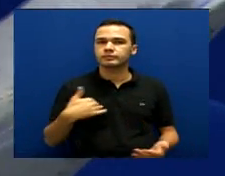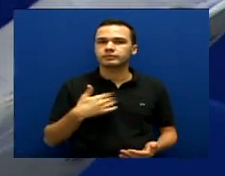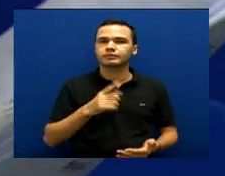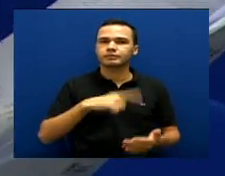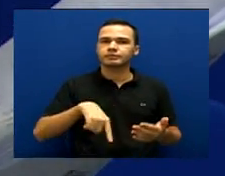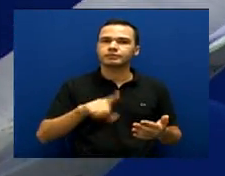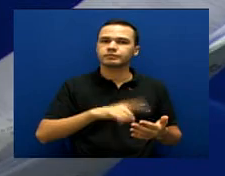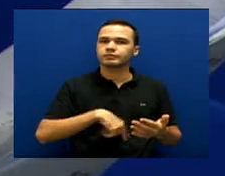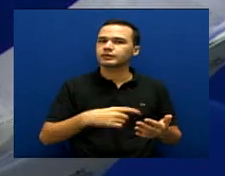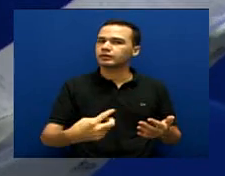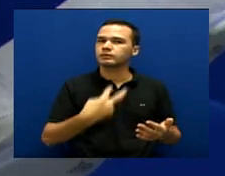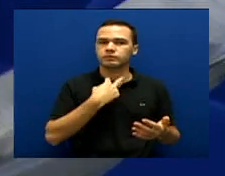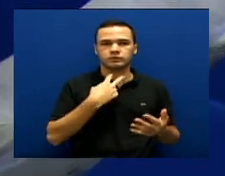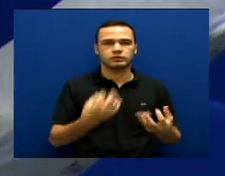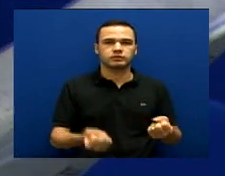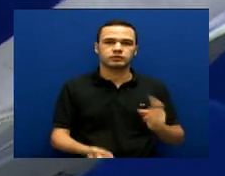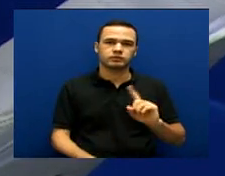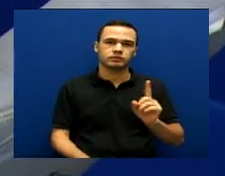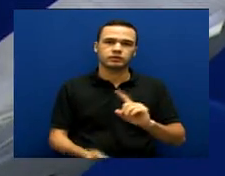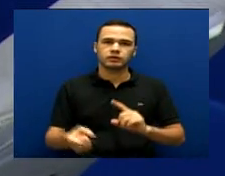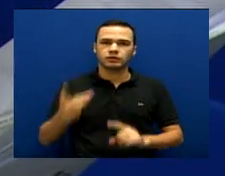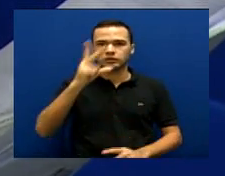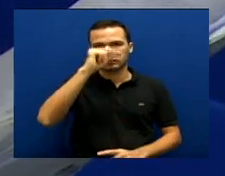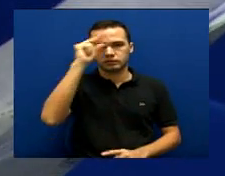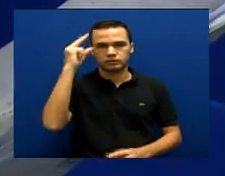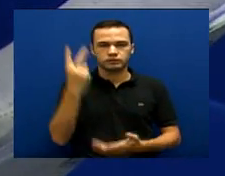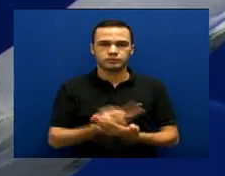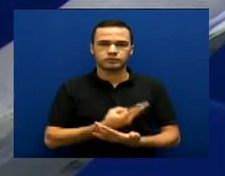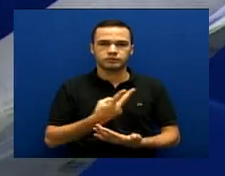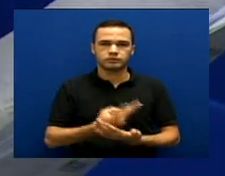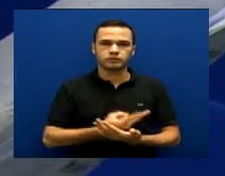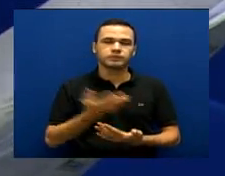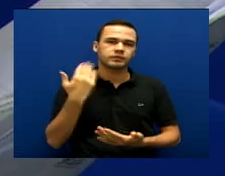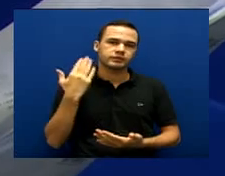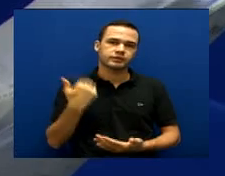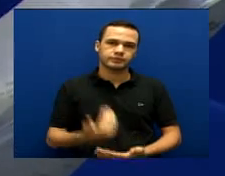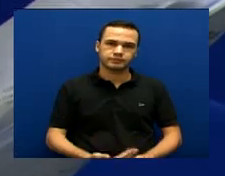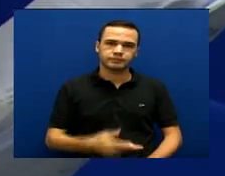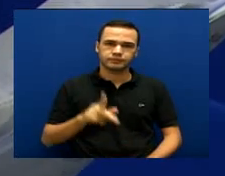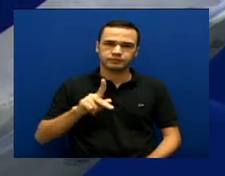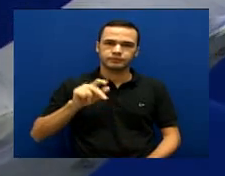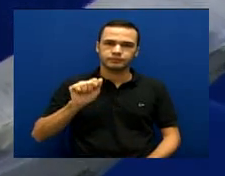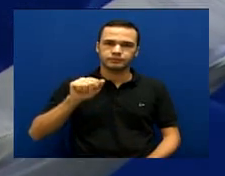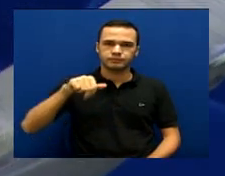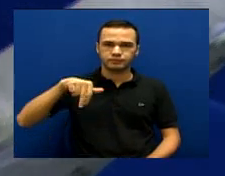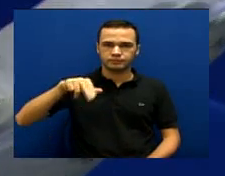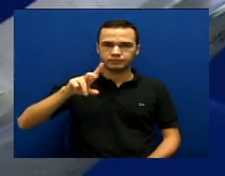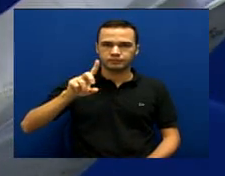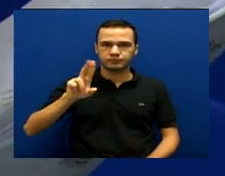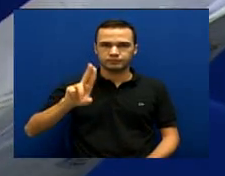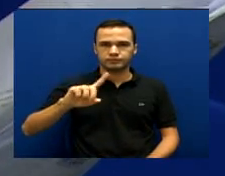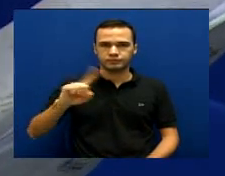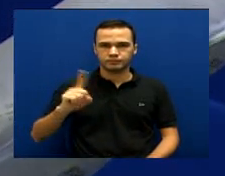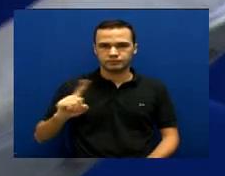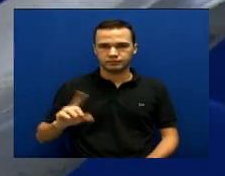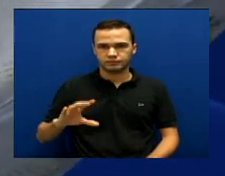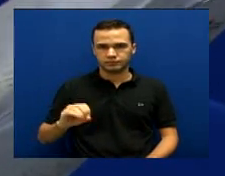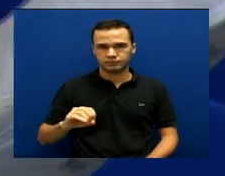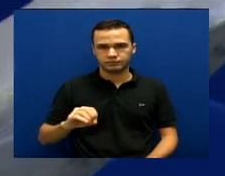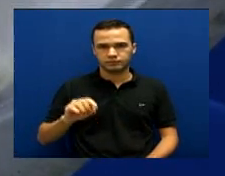nulo de pleno direito o ato do prefeito então do ex-prefeito é desculpe do ex-prefeito